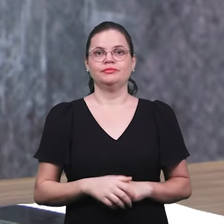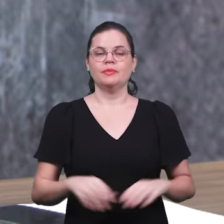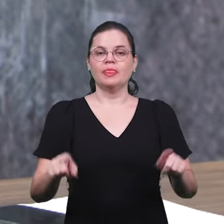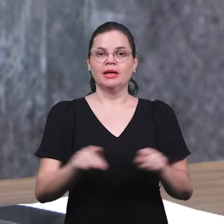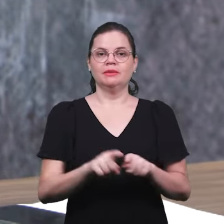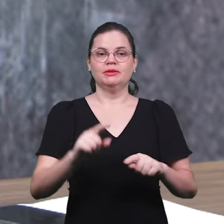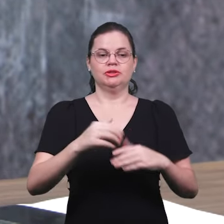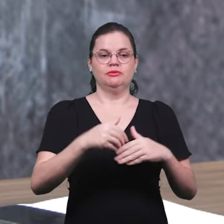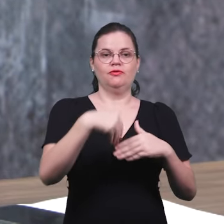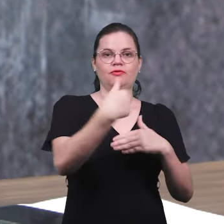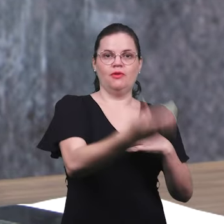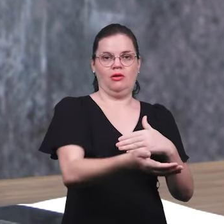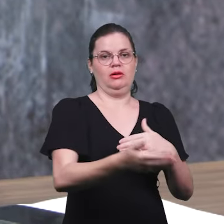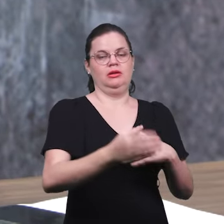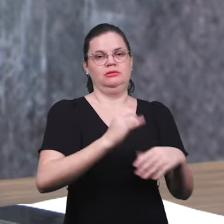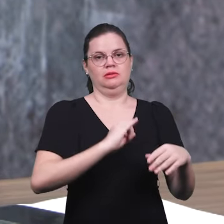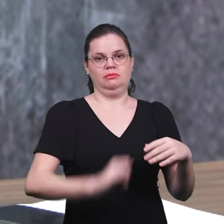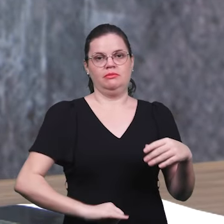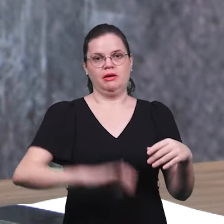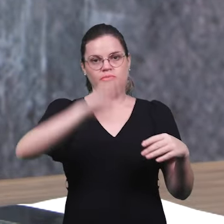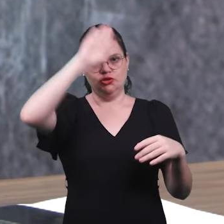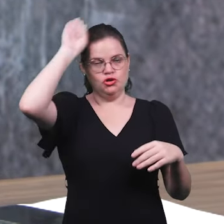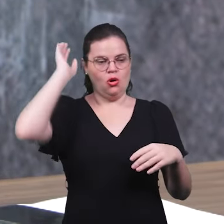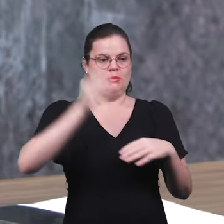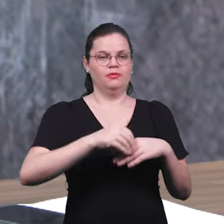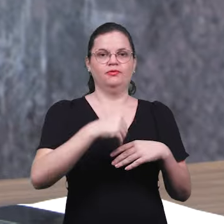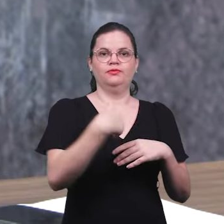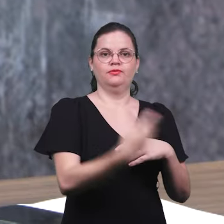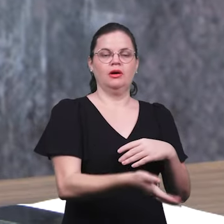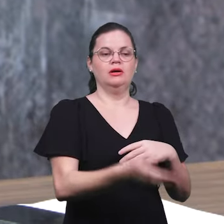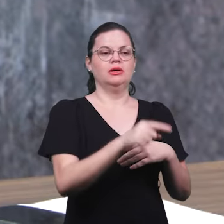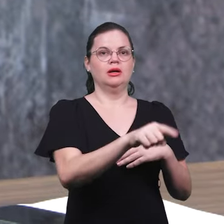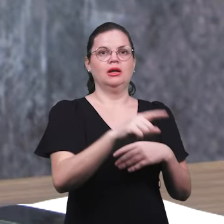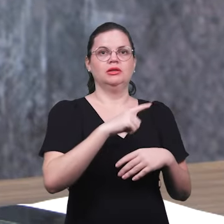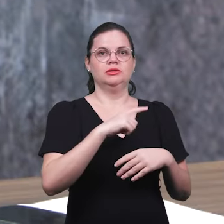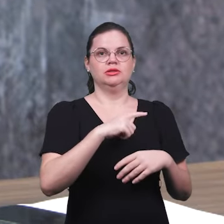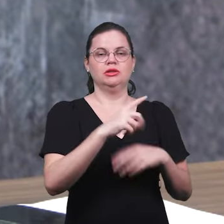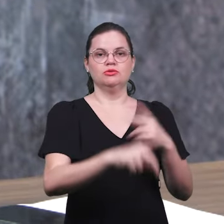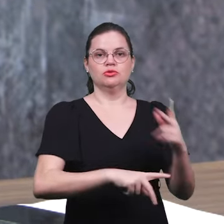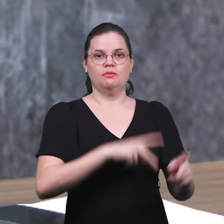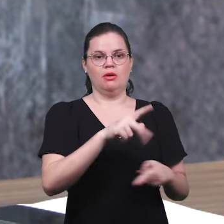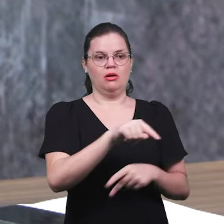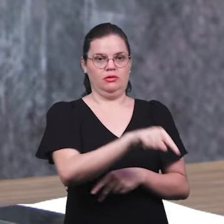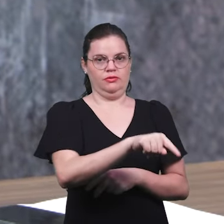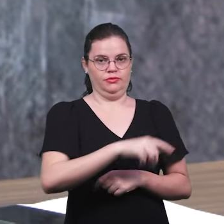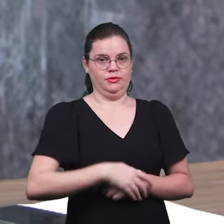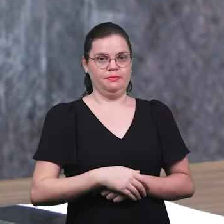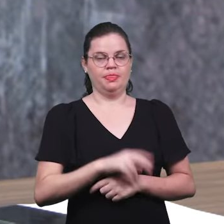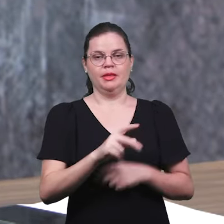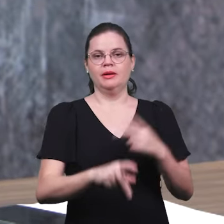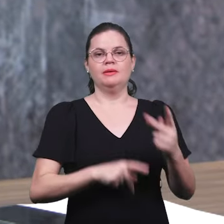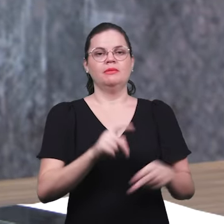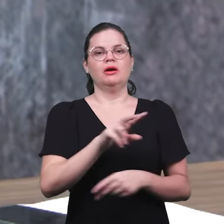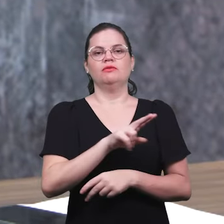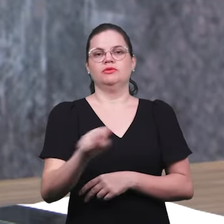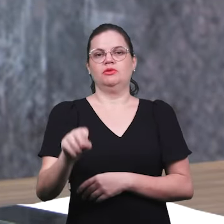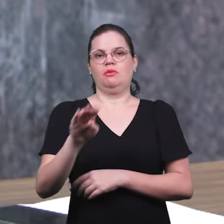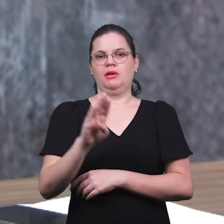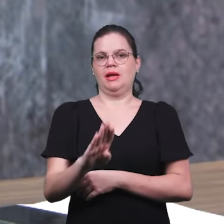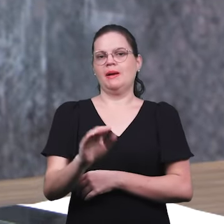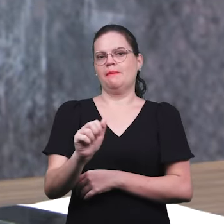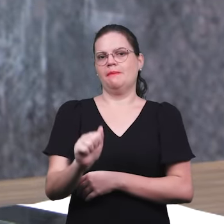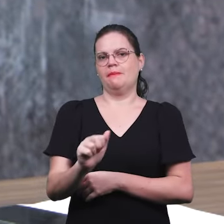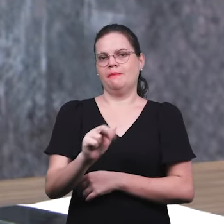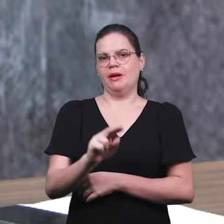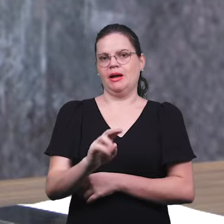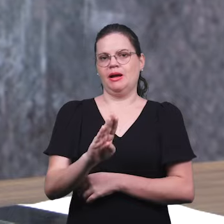fronteiras do Império Romano. E os romanos chamavam esses povos de povos bárbaros. Essa expressão, povo bárbaro, se